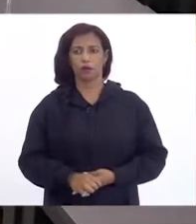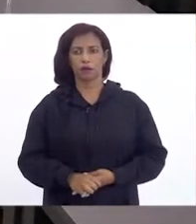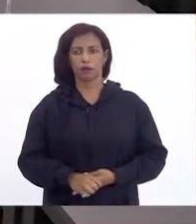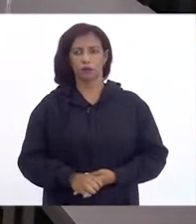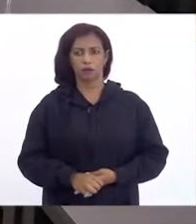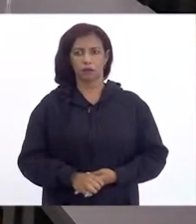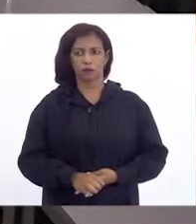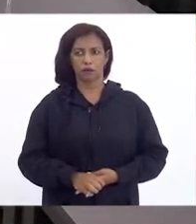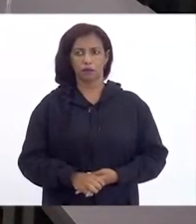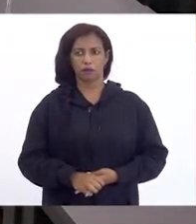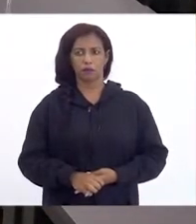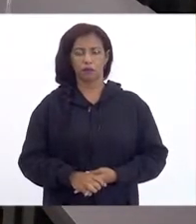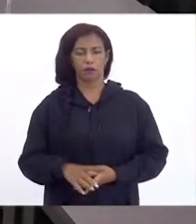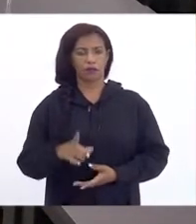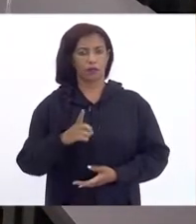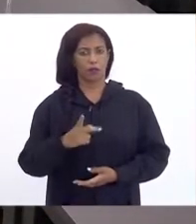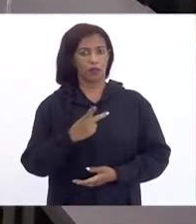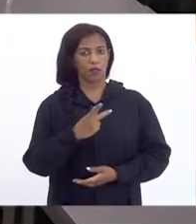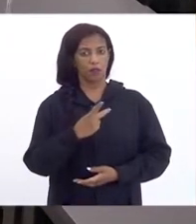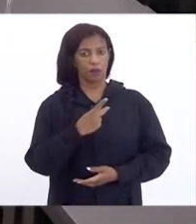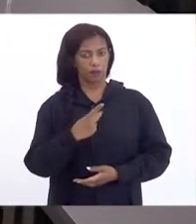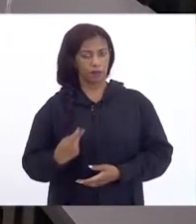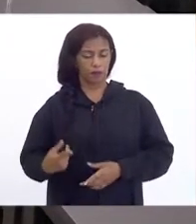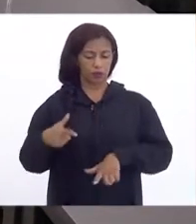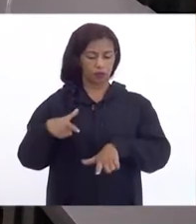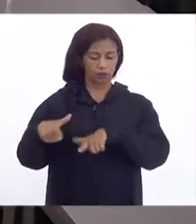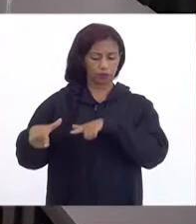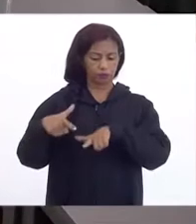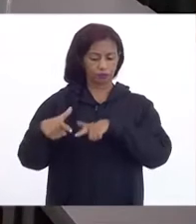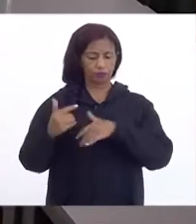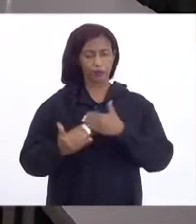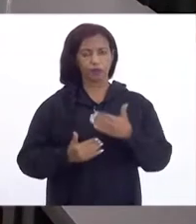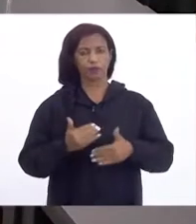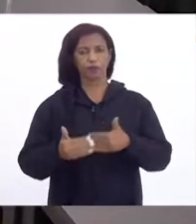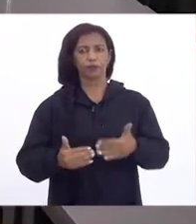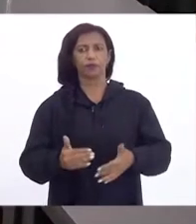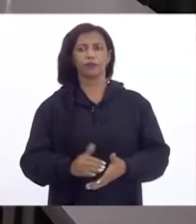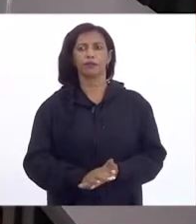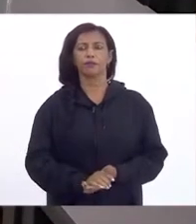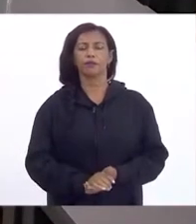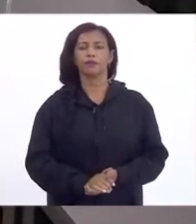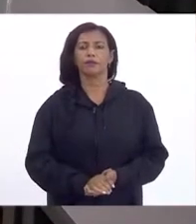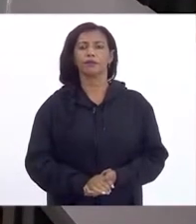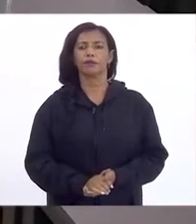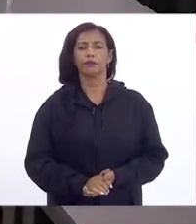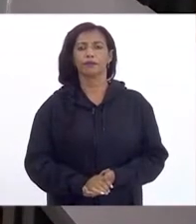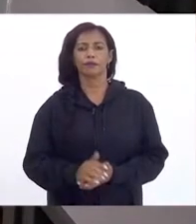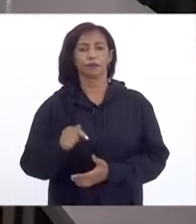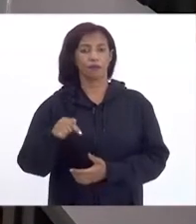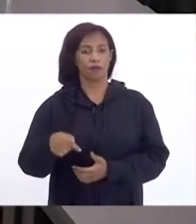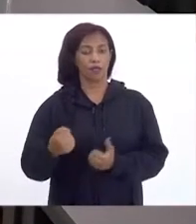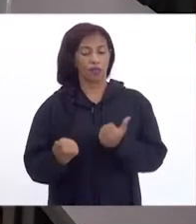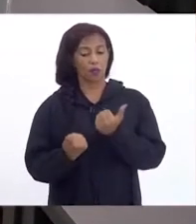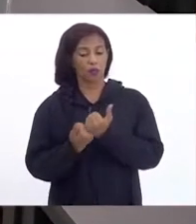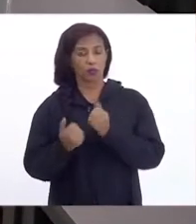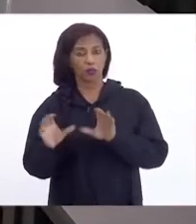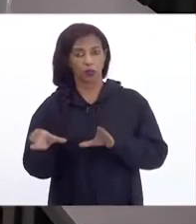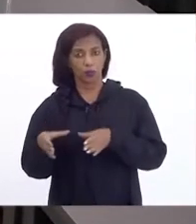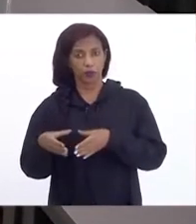que presidem os trabalhos que serão desenvolvidos. Isto é, esta